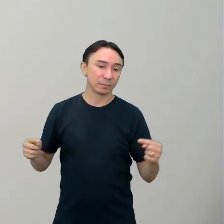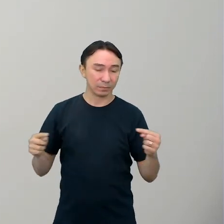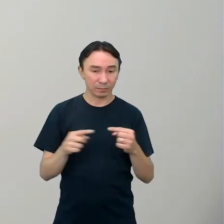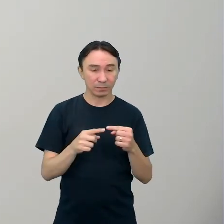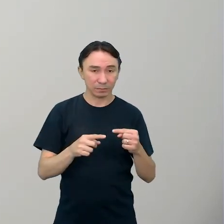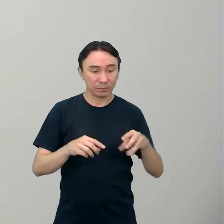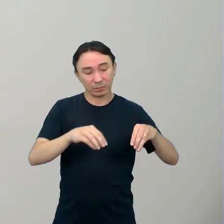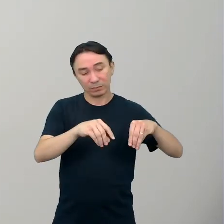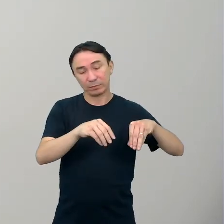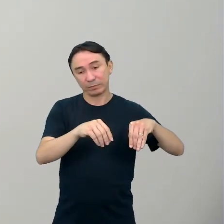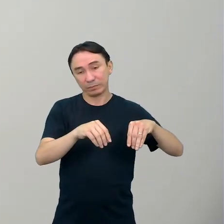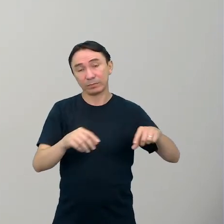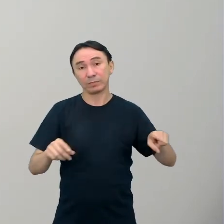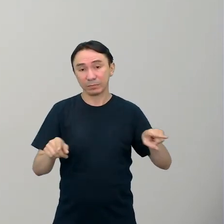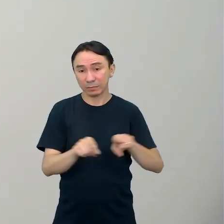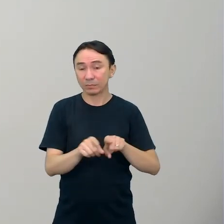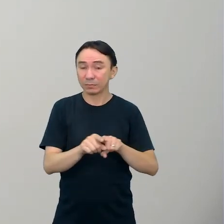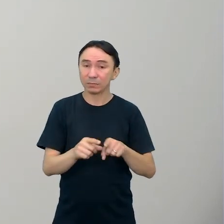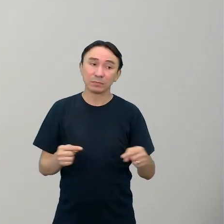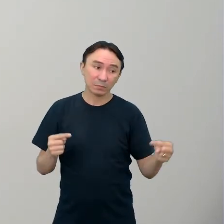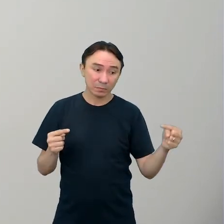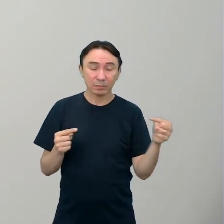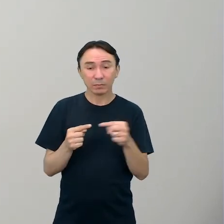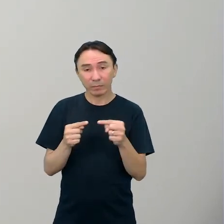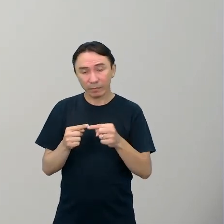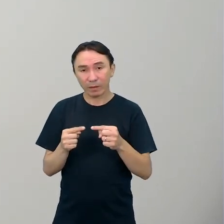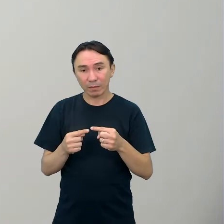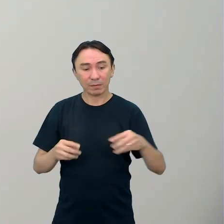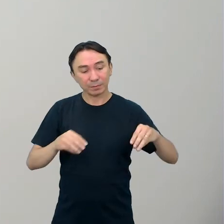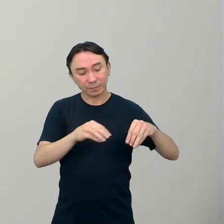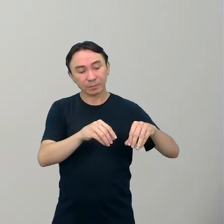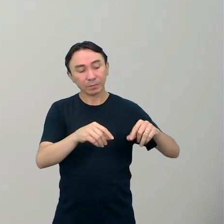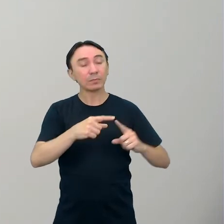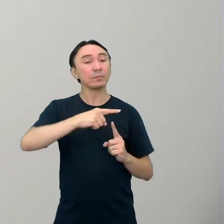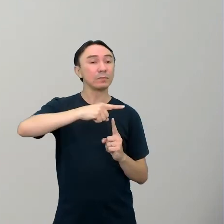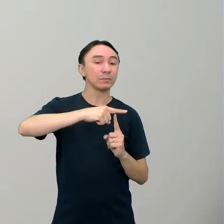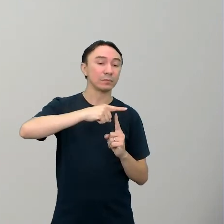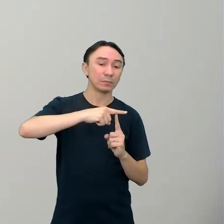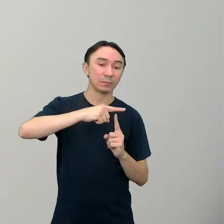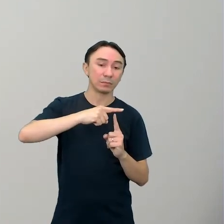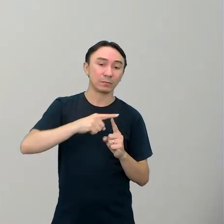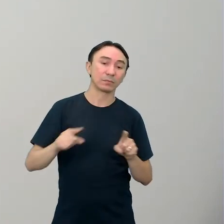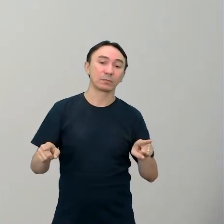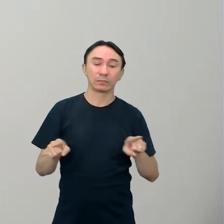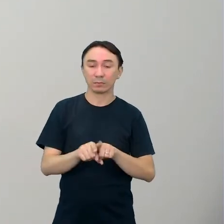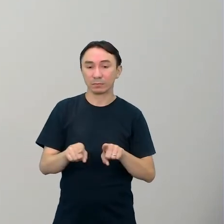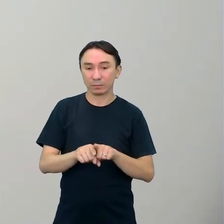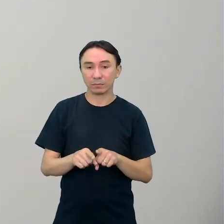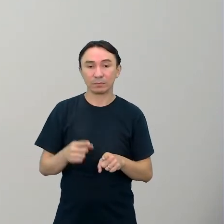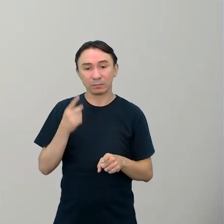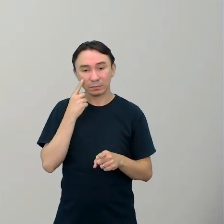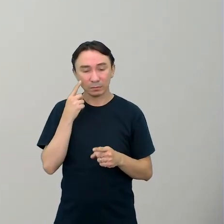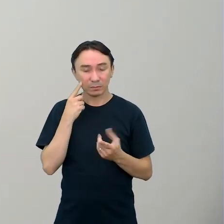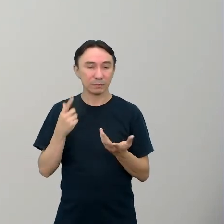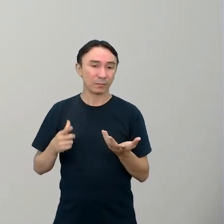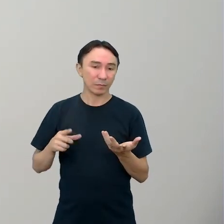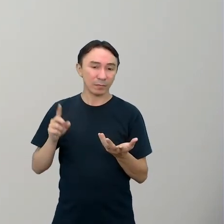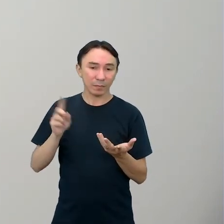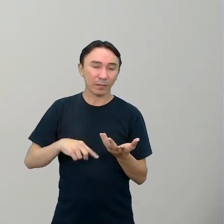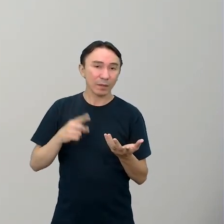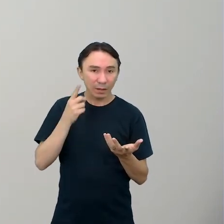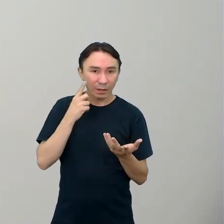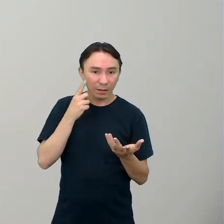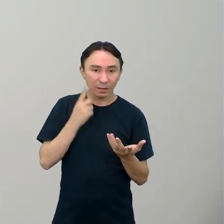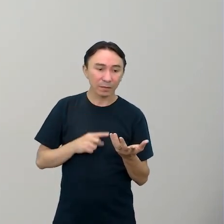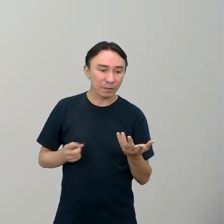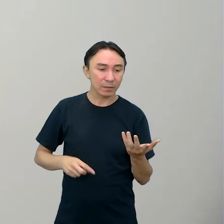questão do solo, tanto na questão de composição, quanto até mesmo nessa questão da morfologia. Quando eu falo morfologia, estou falando da